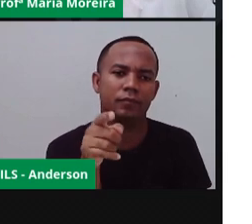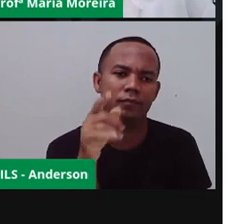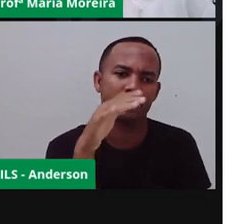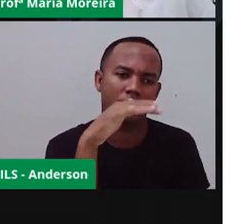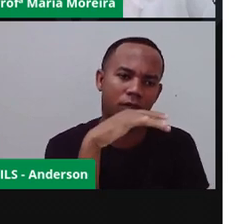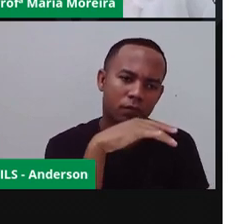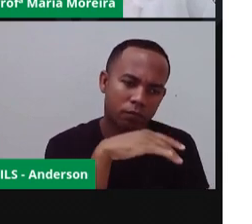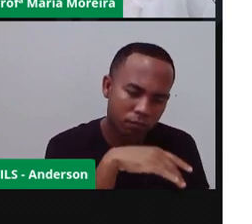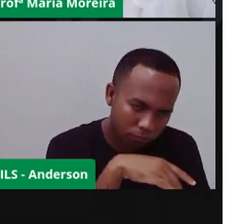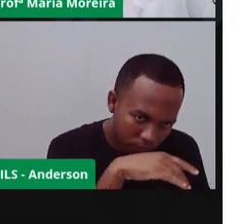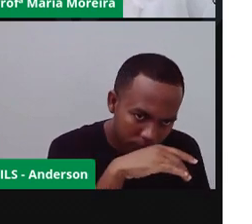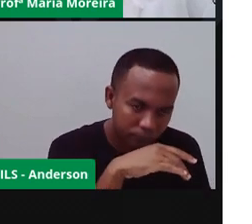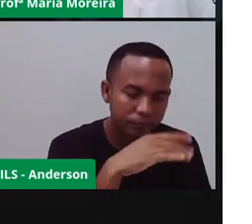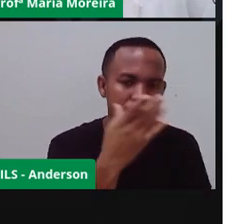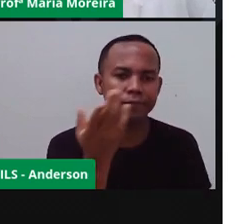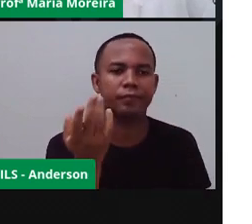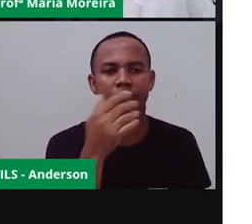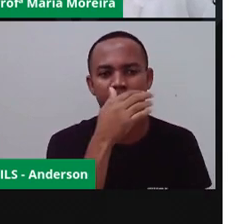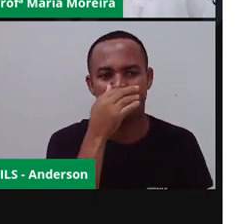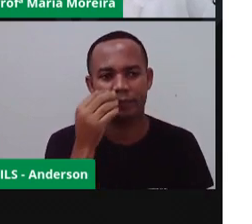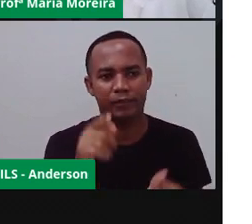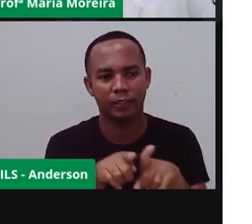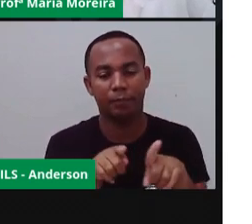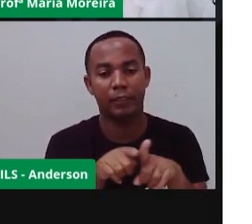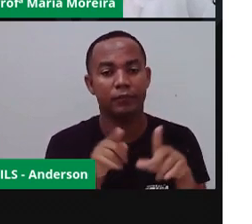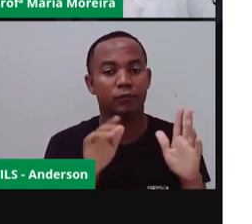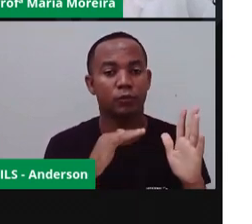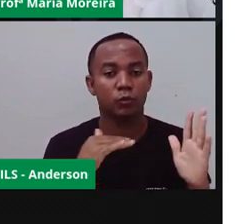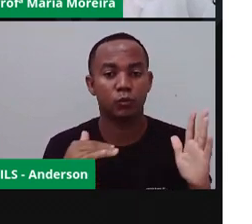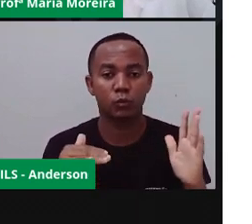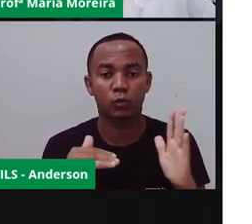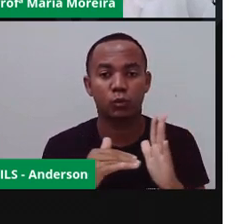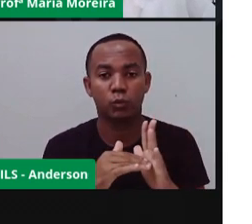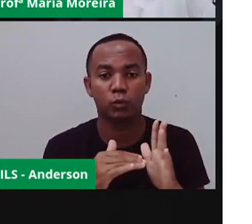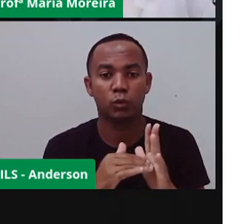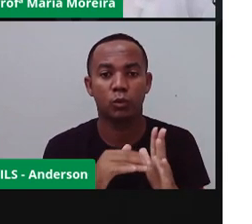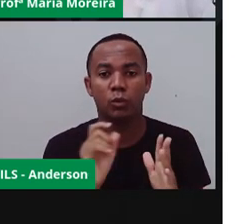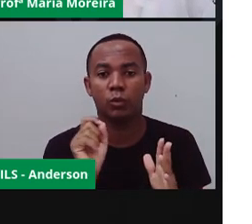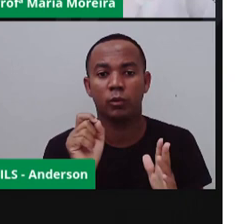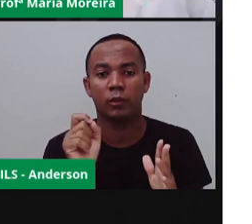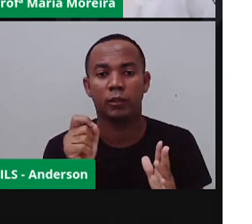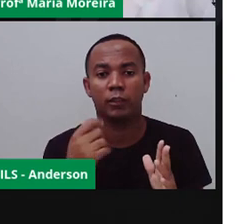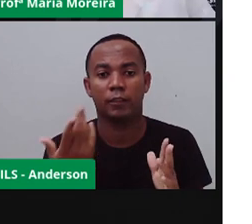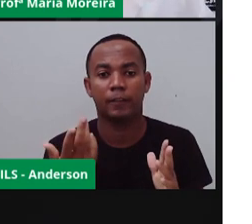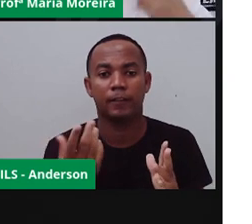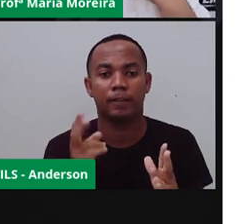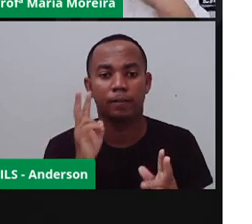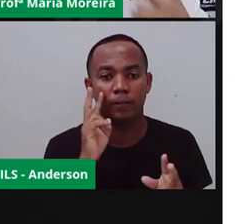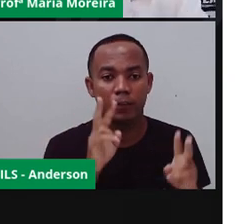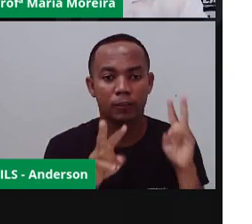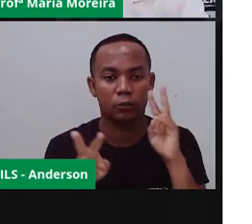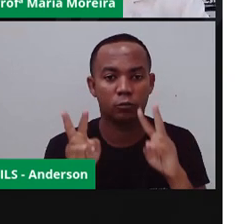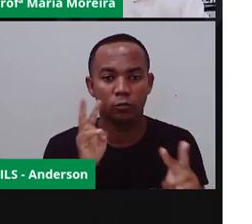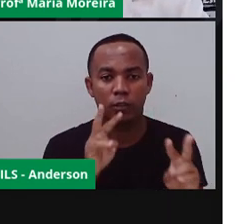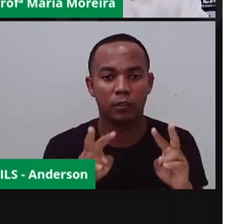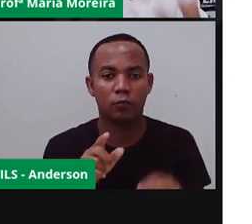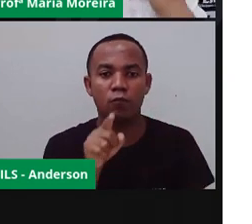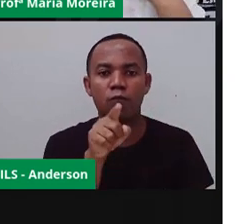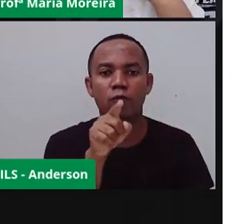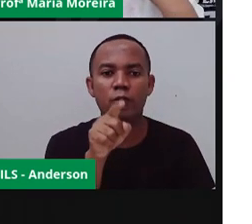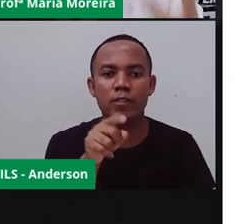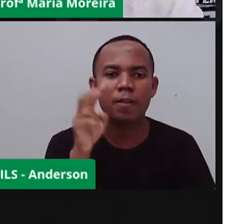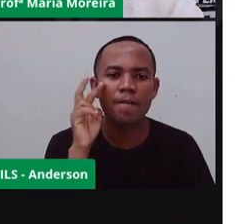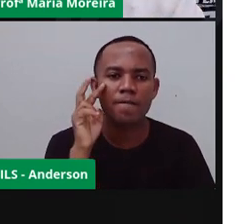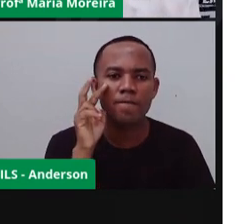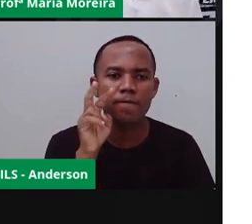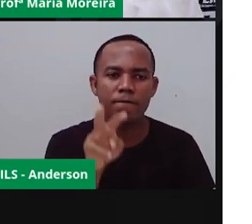aqui no cantinho. Não é isso? Então, tudo isso aí aqui são elementos o quê? Visuais que você está vendo. O que